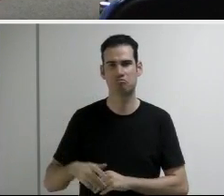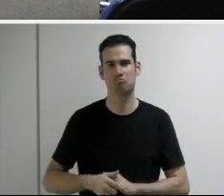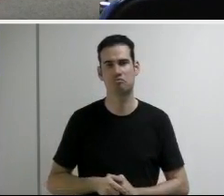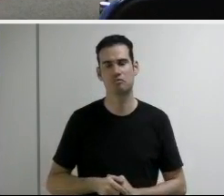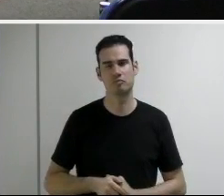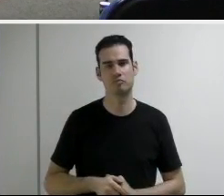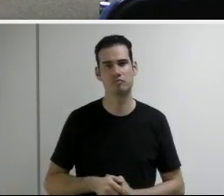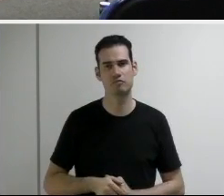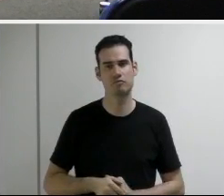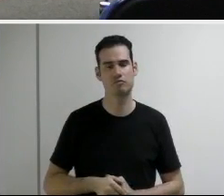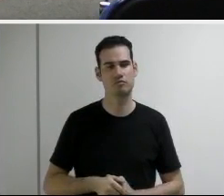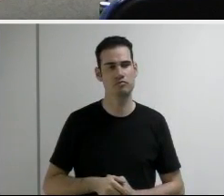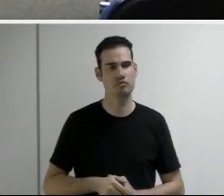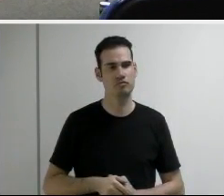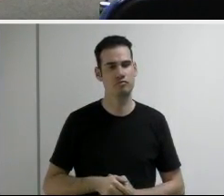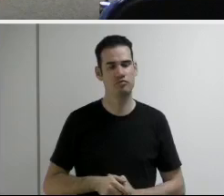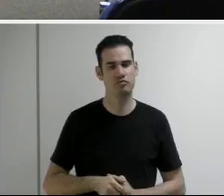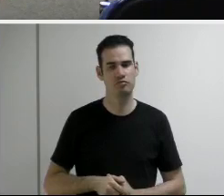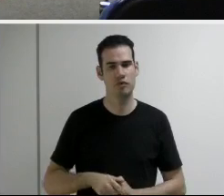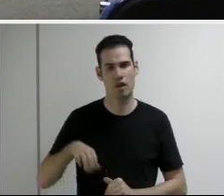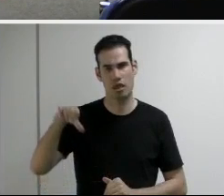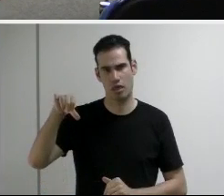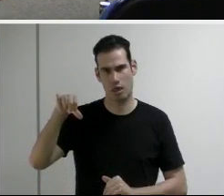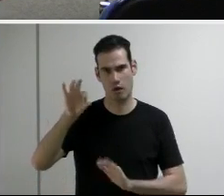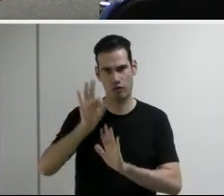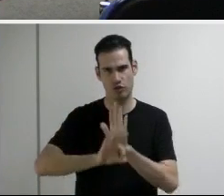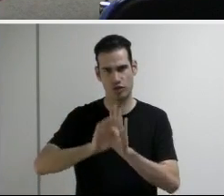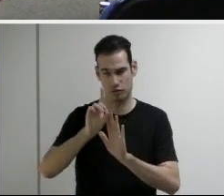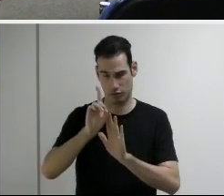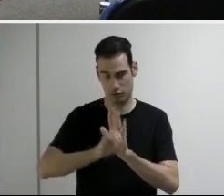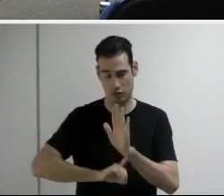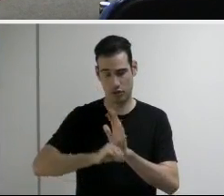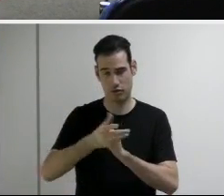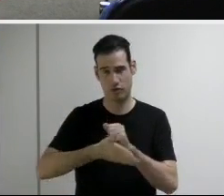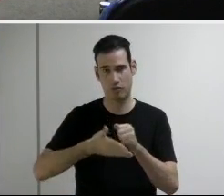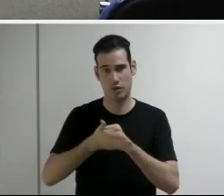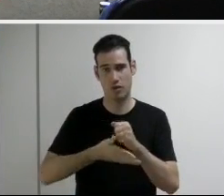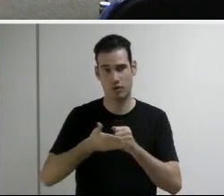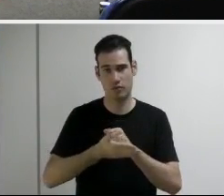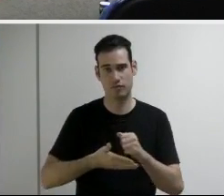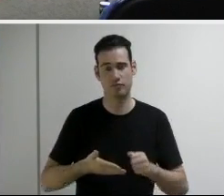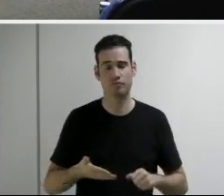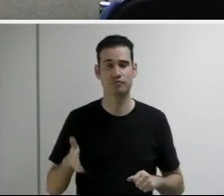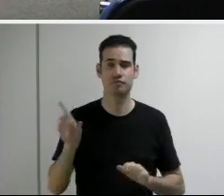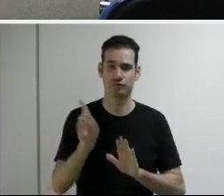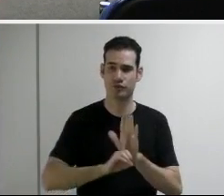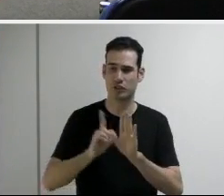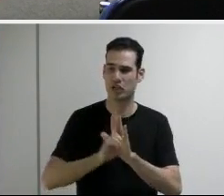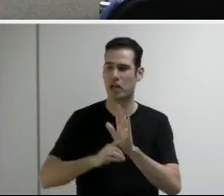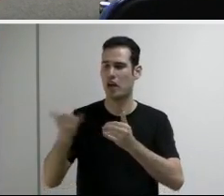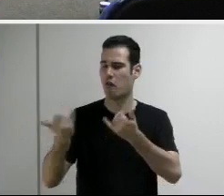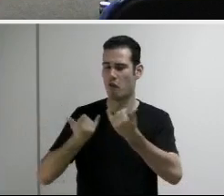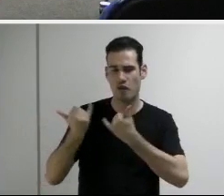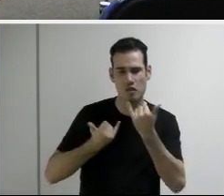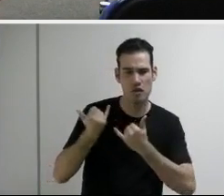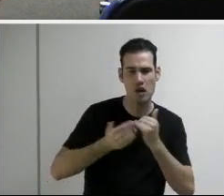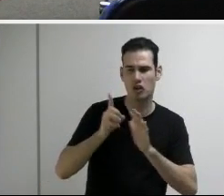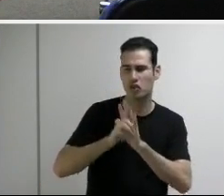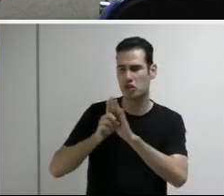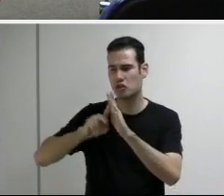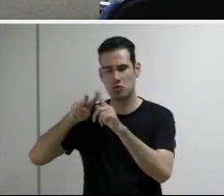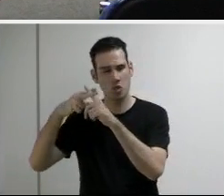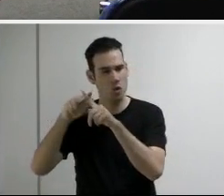são exatamente 9 direitos básicos, né, que ele tem o direito à informação, direito à